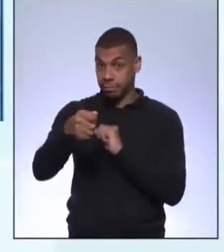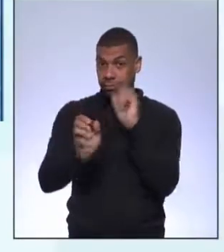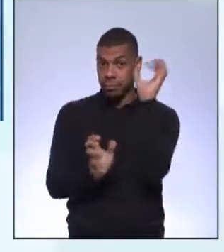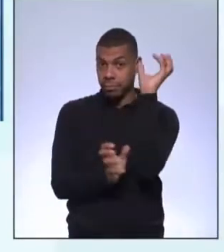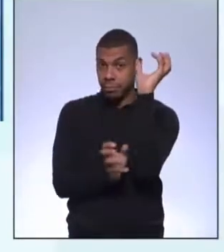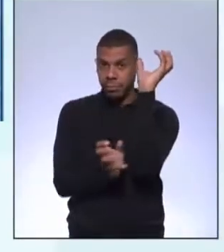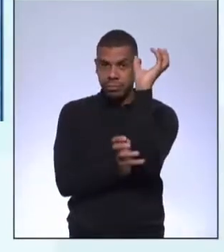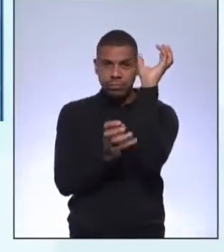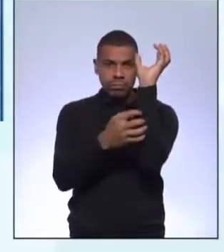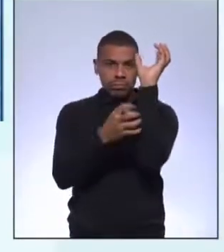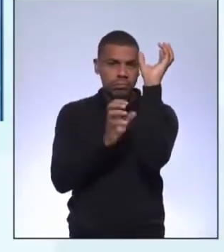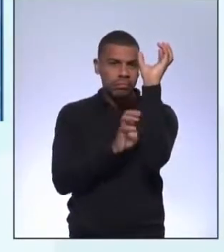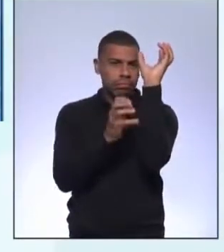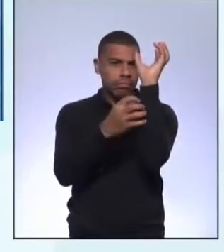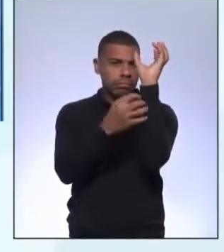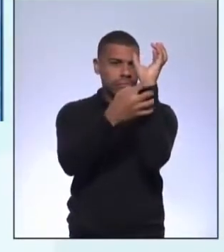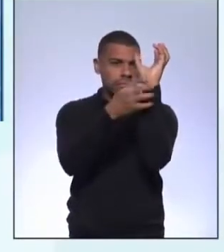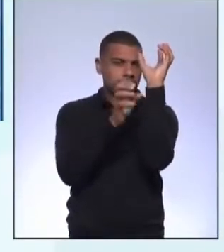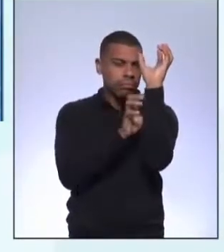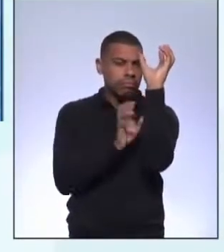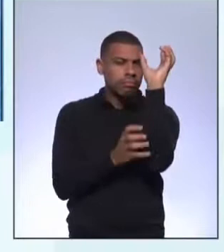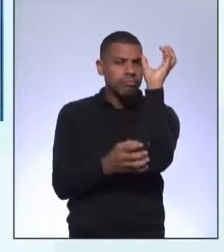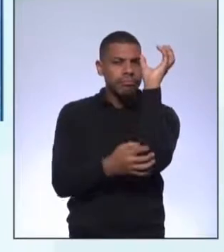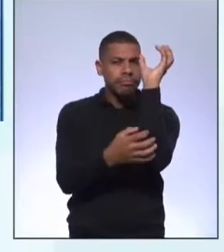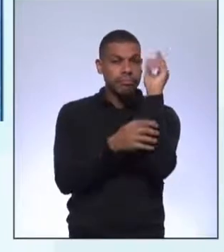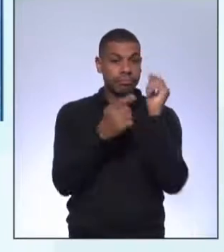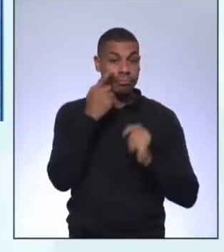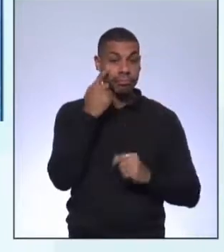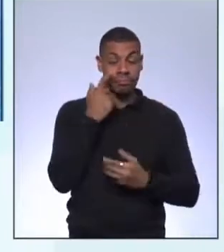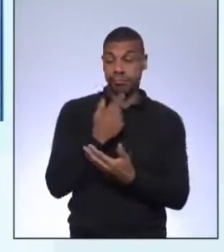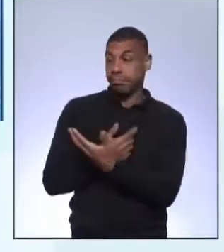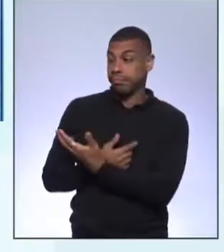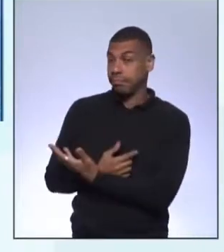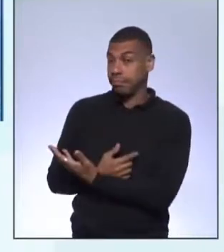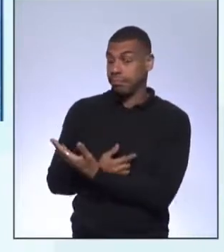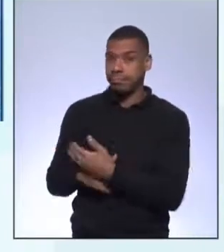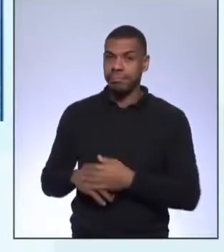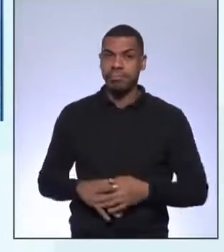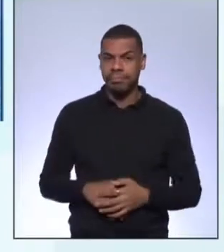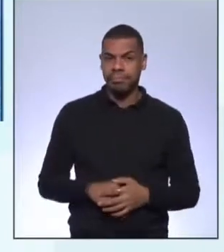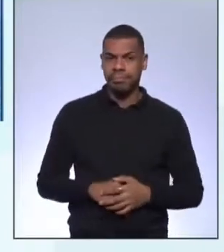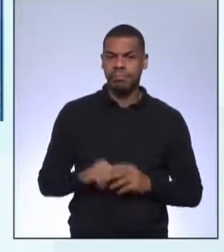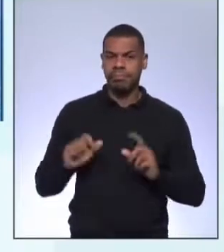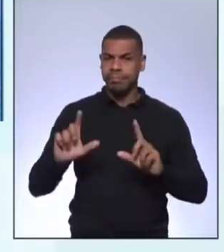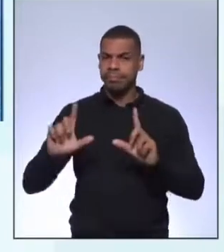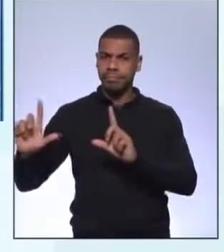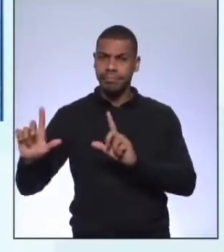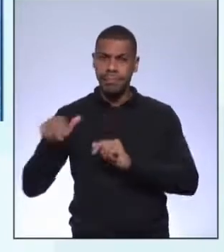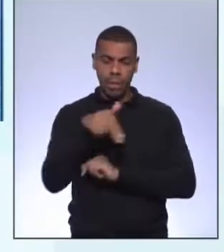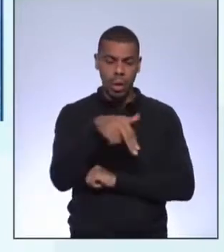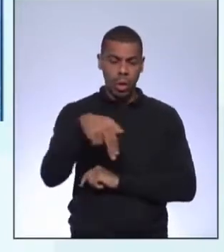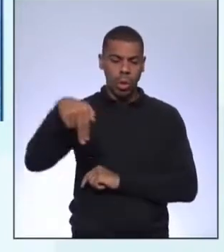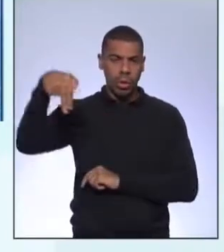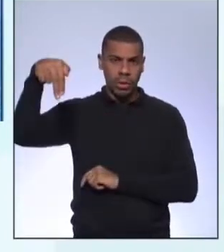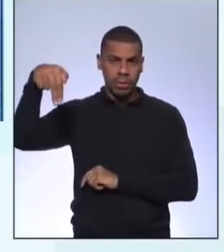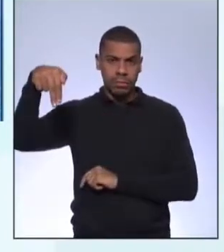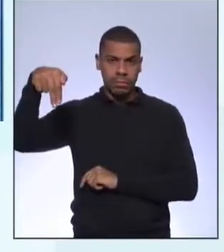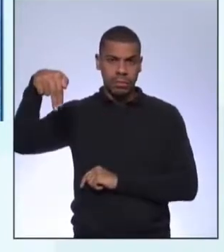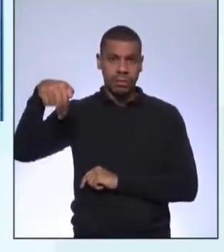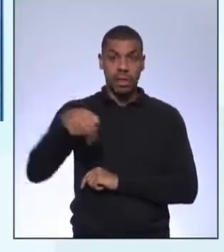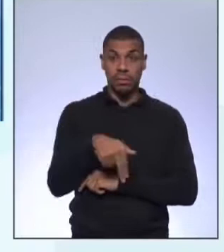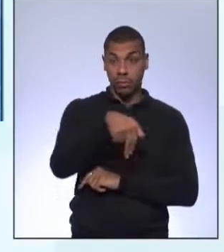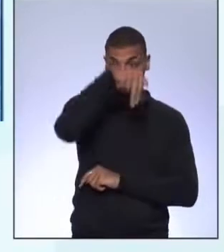um pouquinho de Mata Atlântica aí também, mas primeiro vamos mostrar a Caatinga. Olha só, então lá na região Nordeste, ó, a gente saiu do